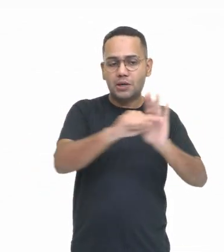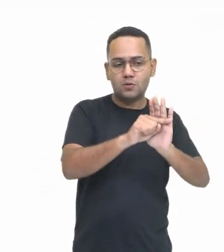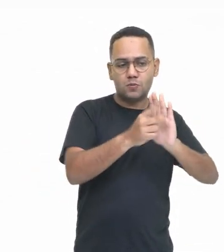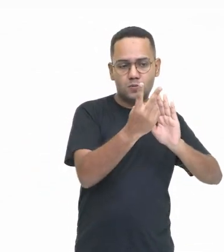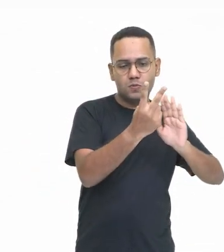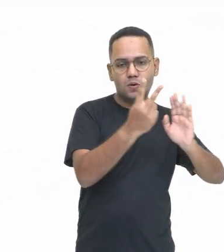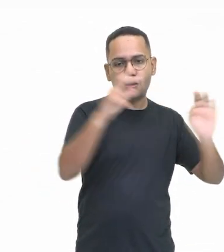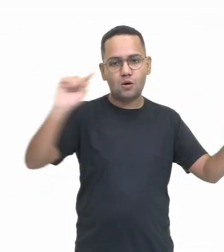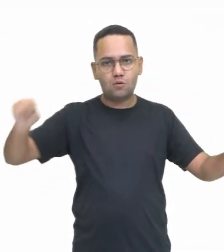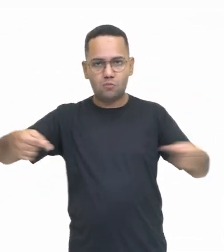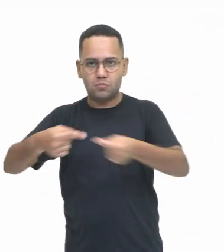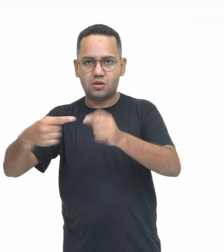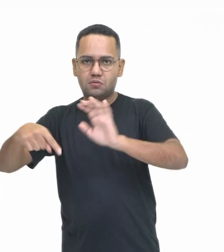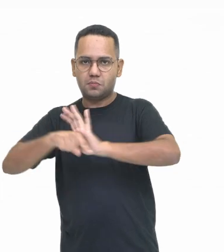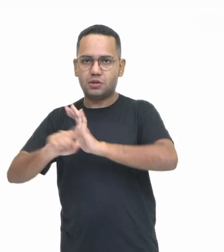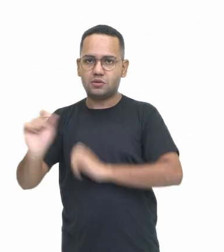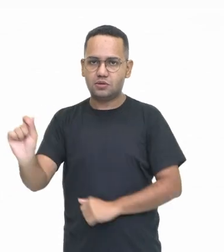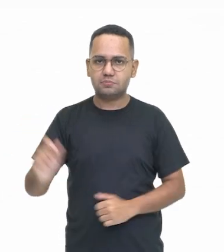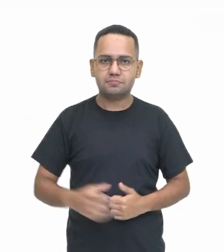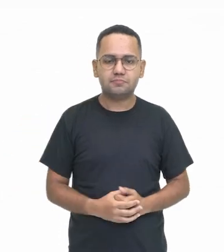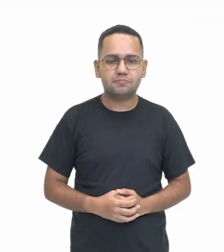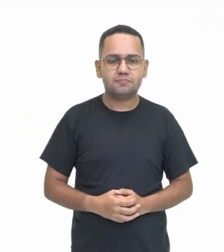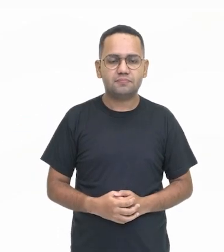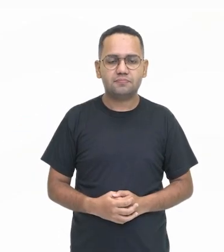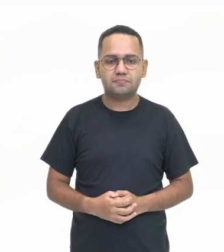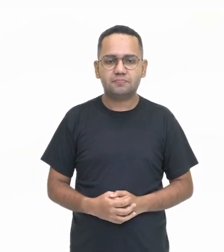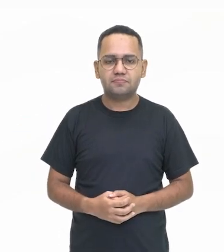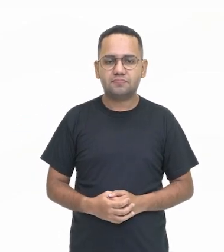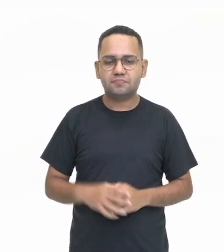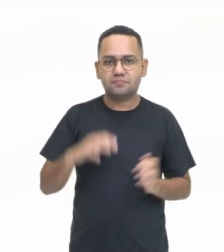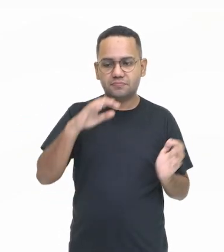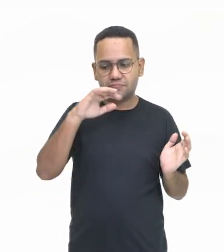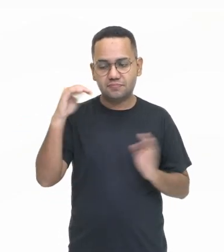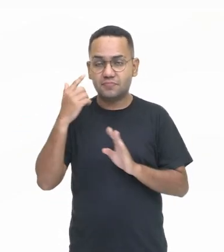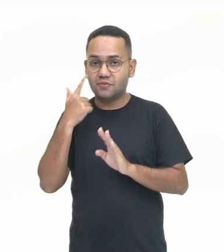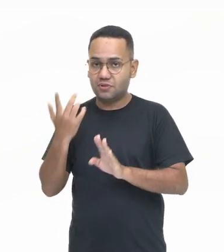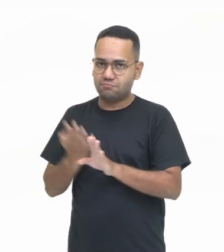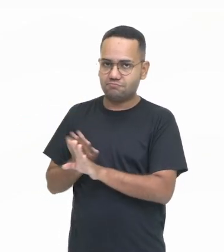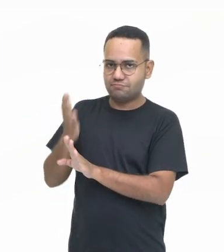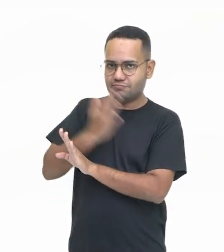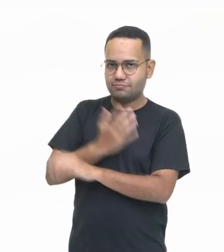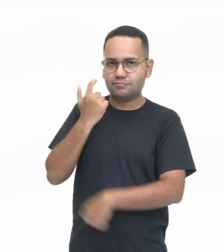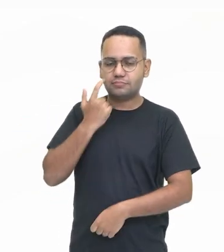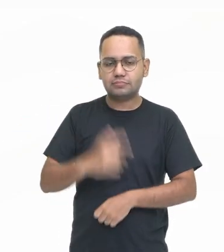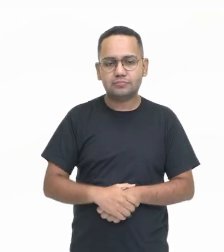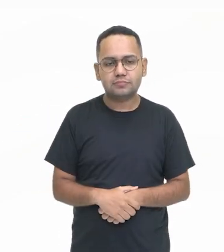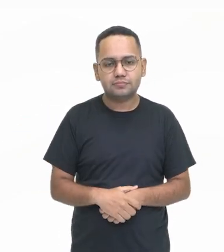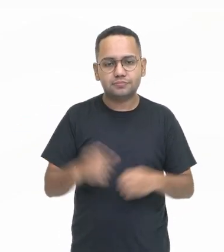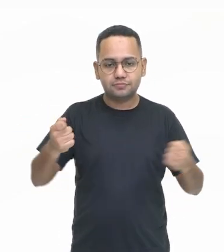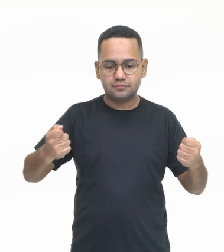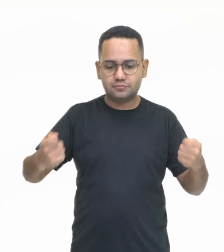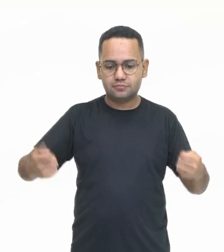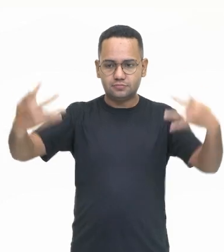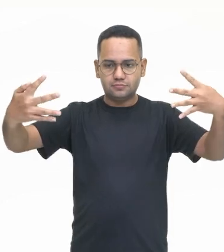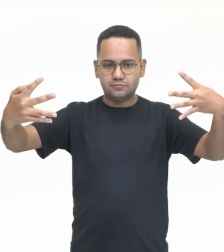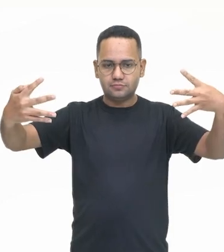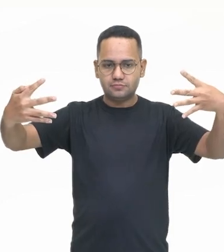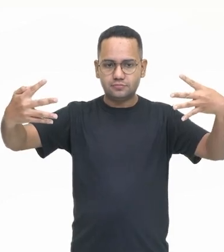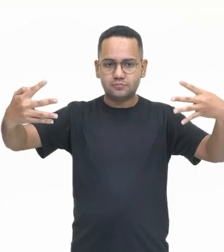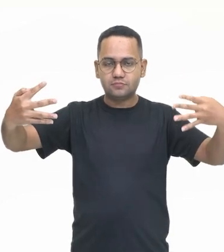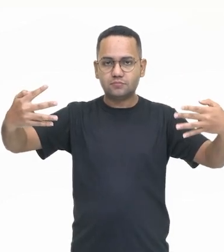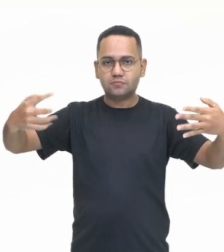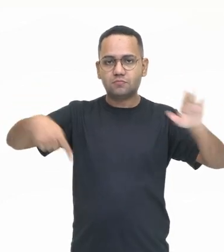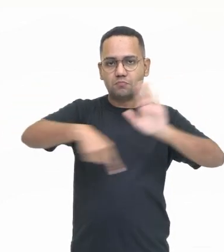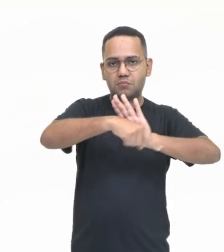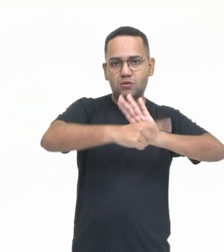rapidinho na nossa flecha aqui, nosso conjunto, ó, repare. O -2, a